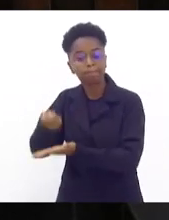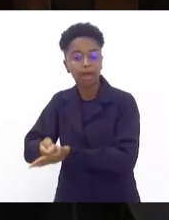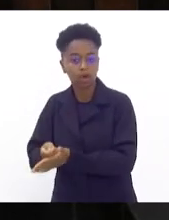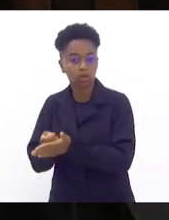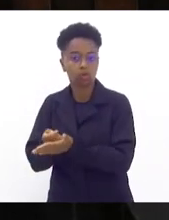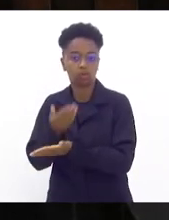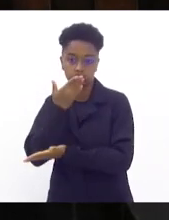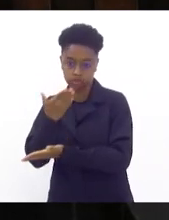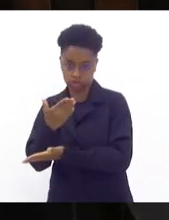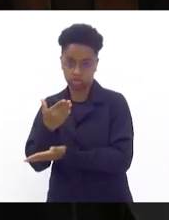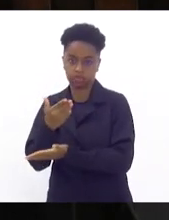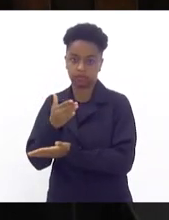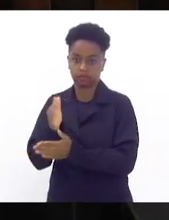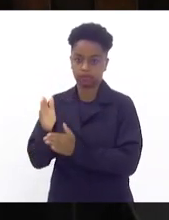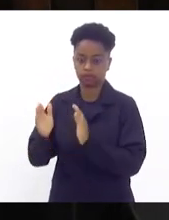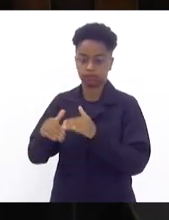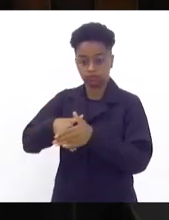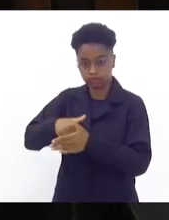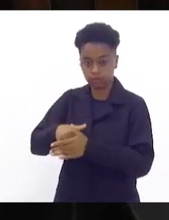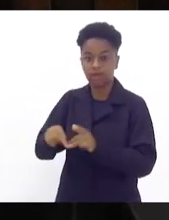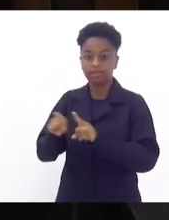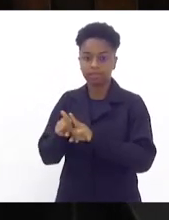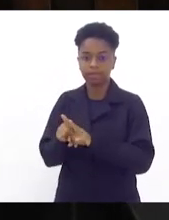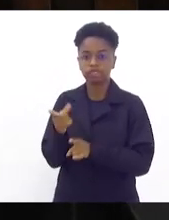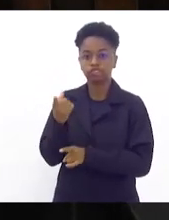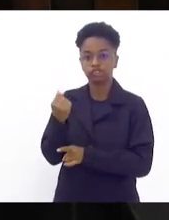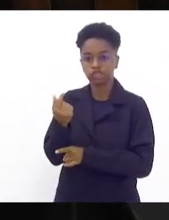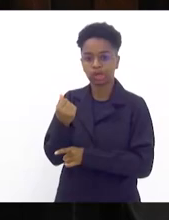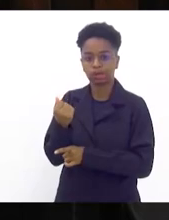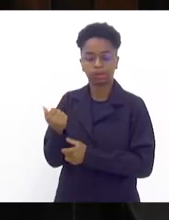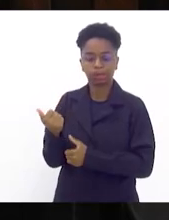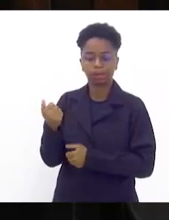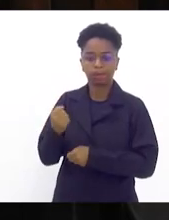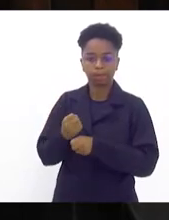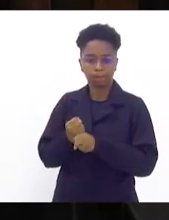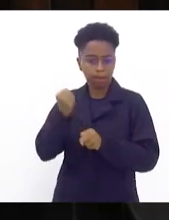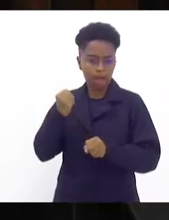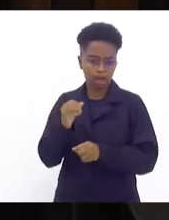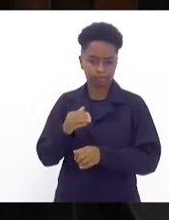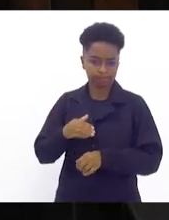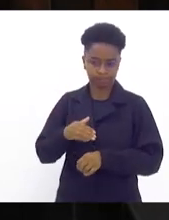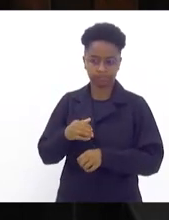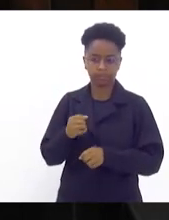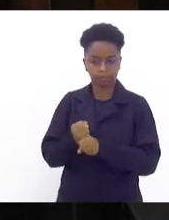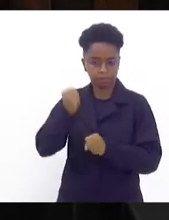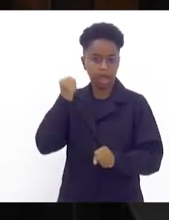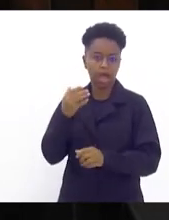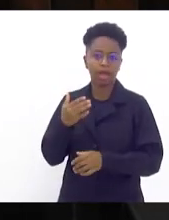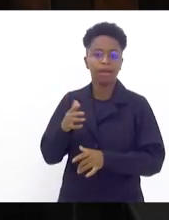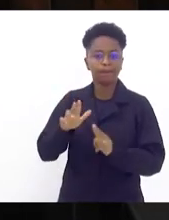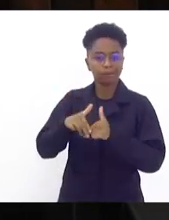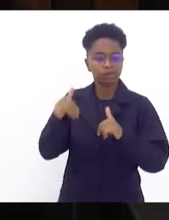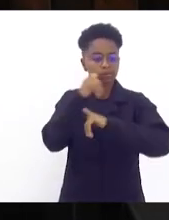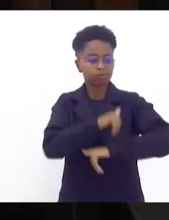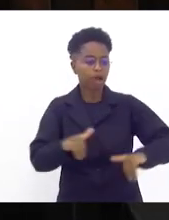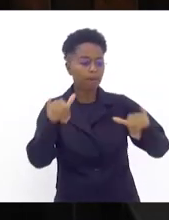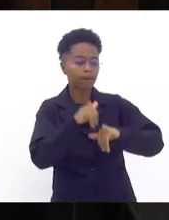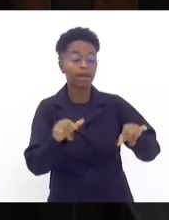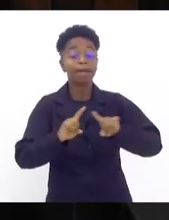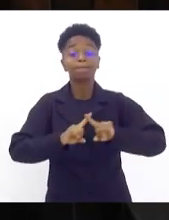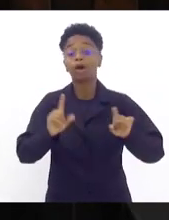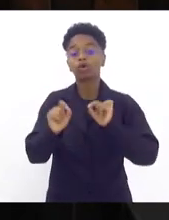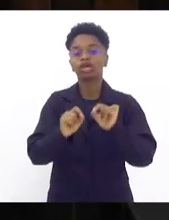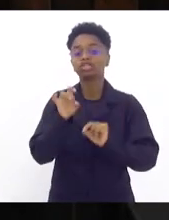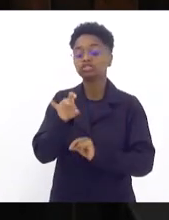lucrei com a divulgação da minha marca, e, como já não bastasse, só vende a minha marca de cerveja